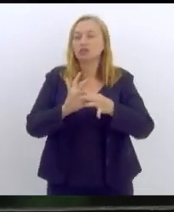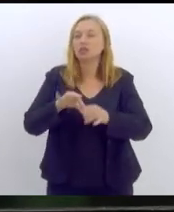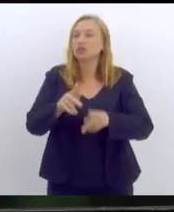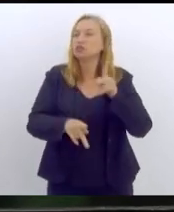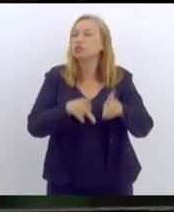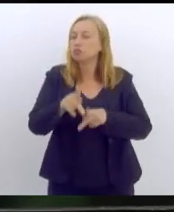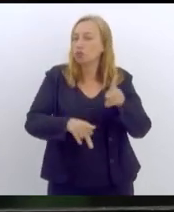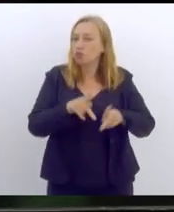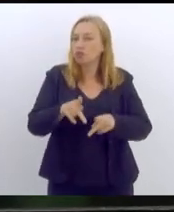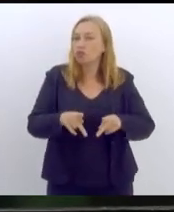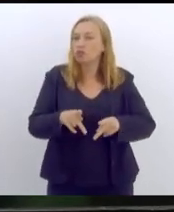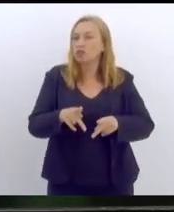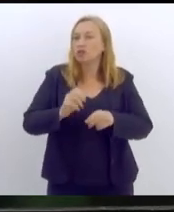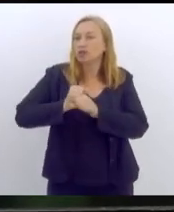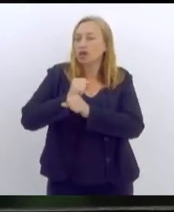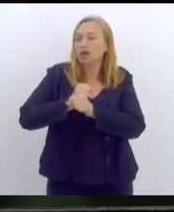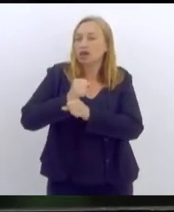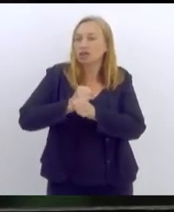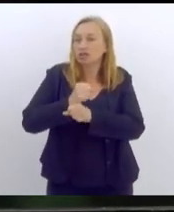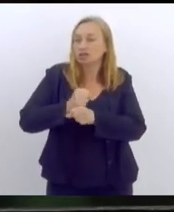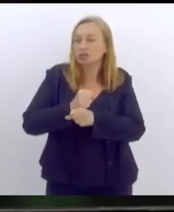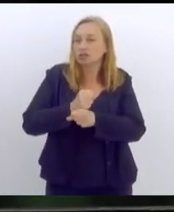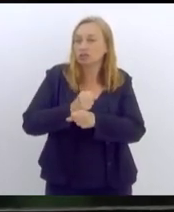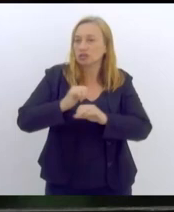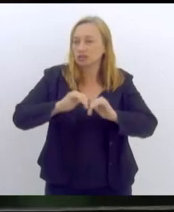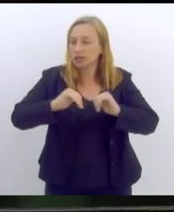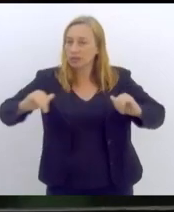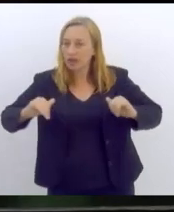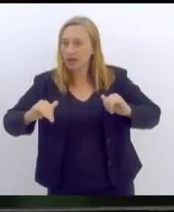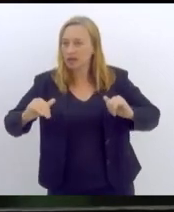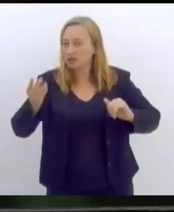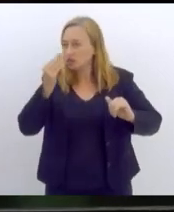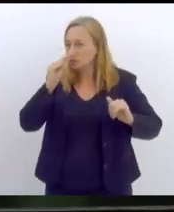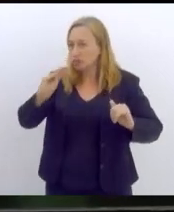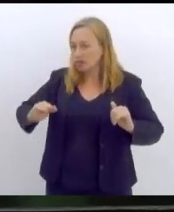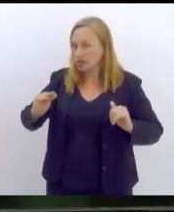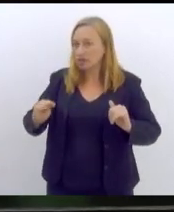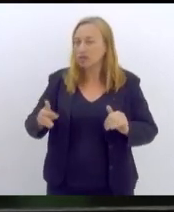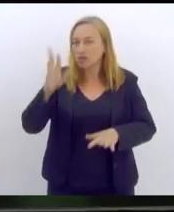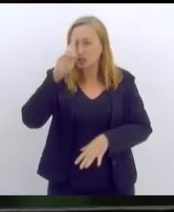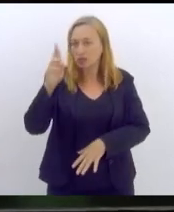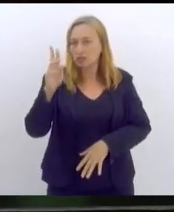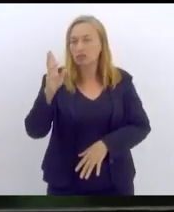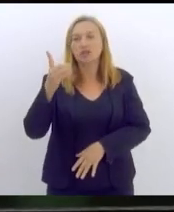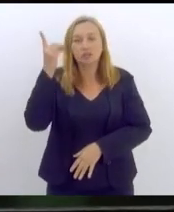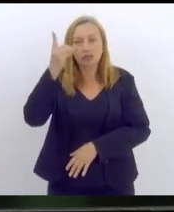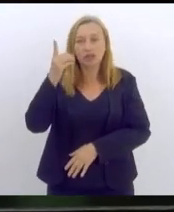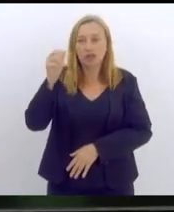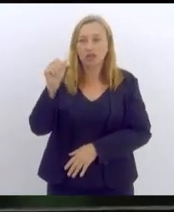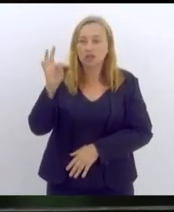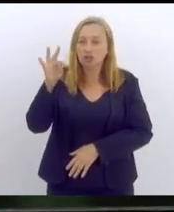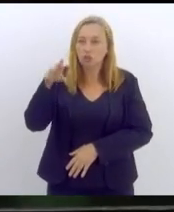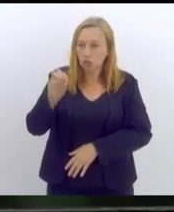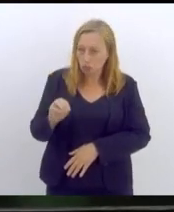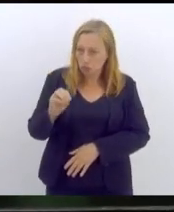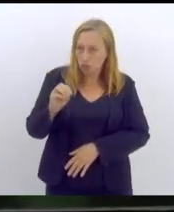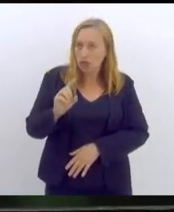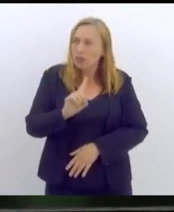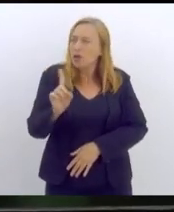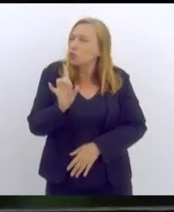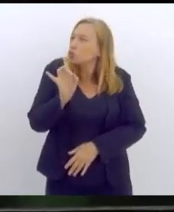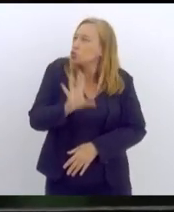povo por tanto tempo segregado e marginalizado. Senhor deputado Otônio de Paula Pai, não